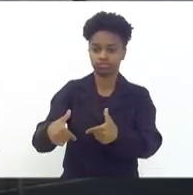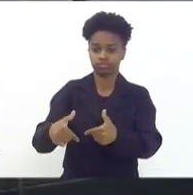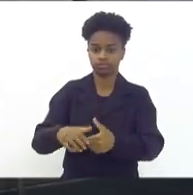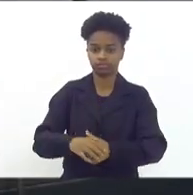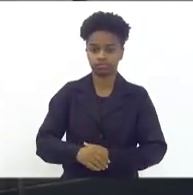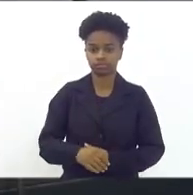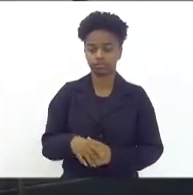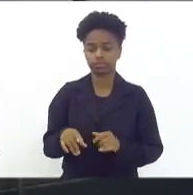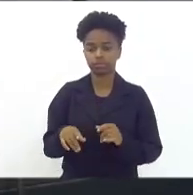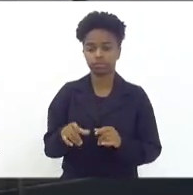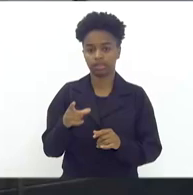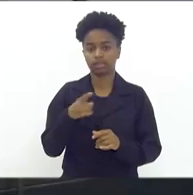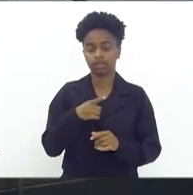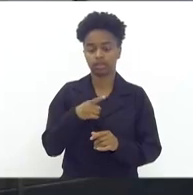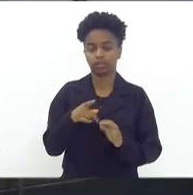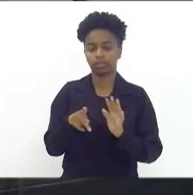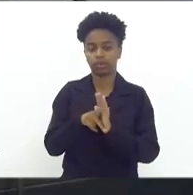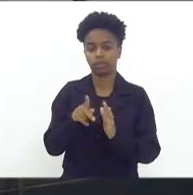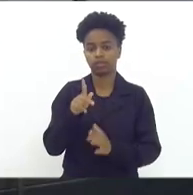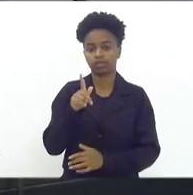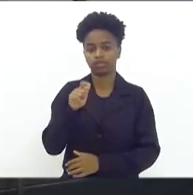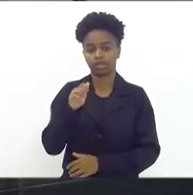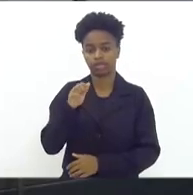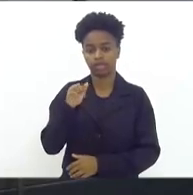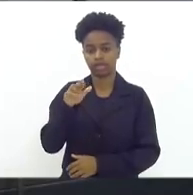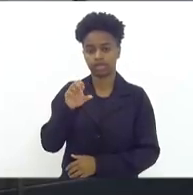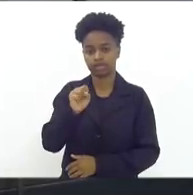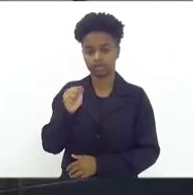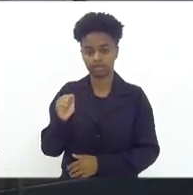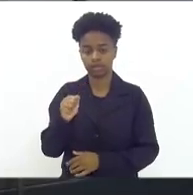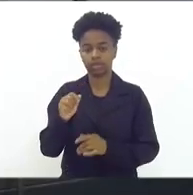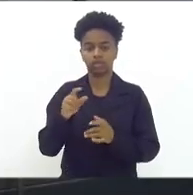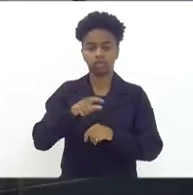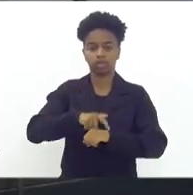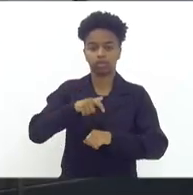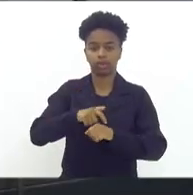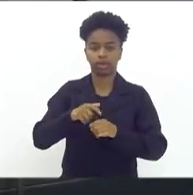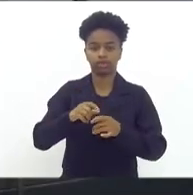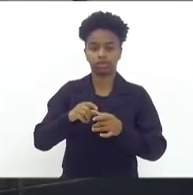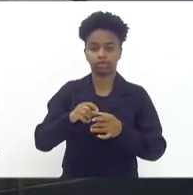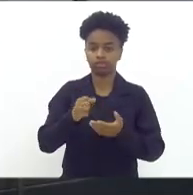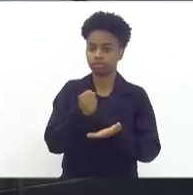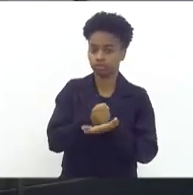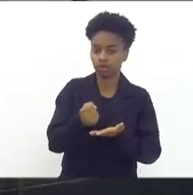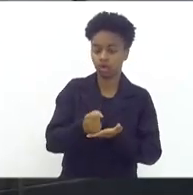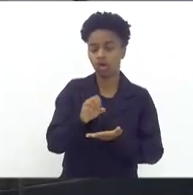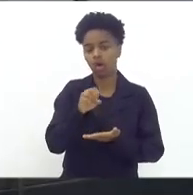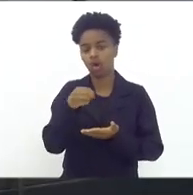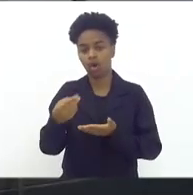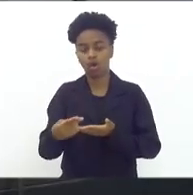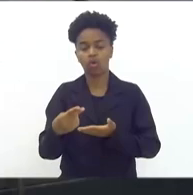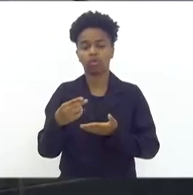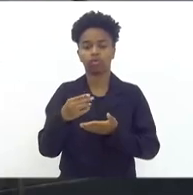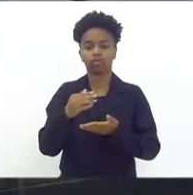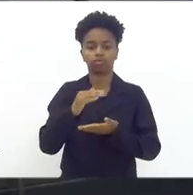da genésia tanto para ligar e como para desligar a concessão de qualquer posto foi a fala que